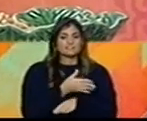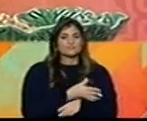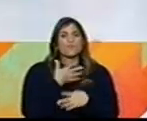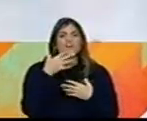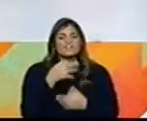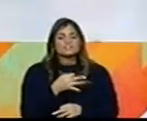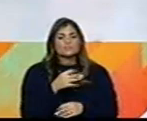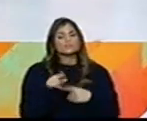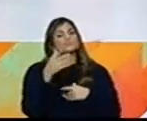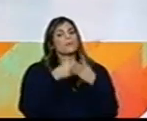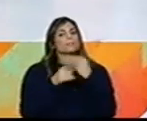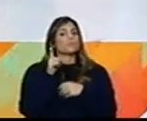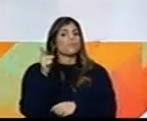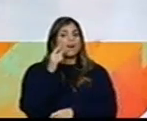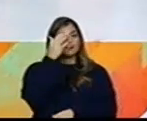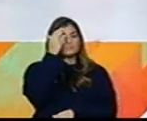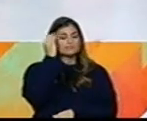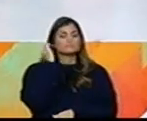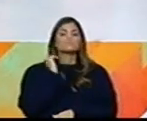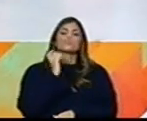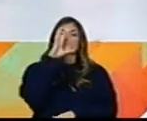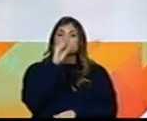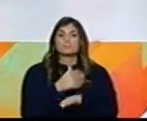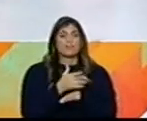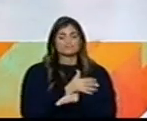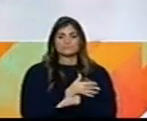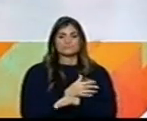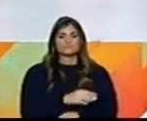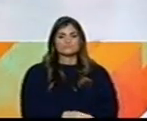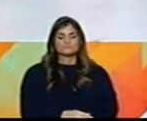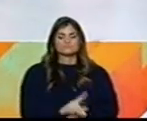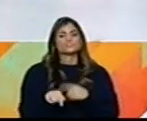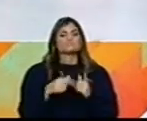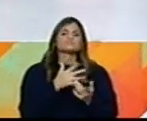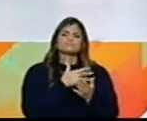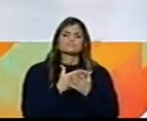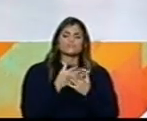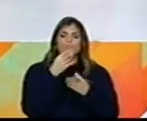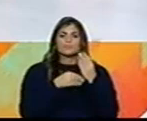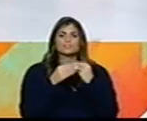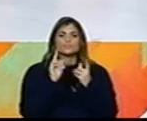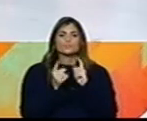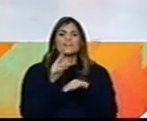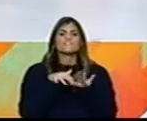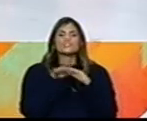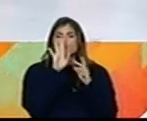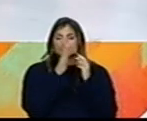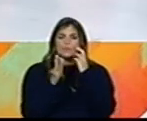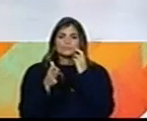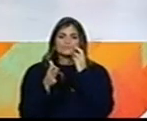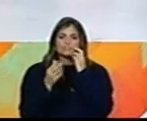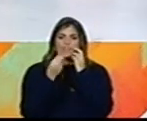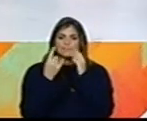foi aprendendo lá, não é? Sim. Não sabia, não é? Foi aprendendo lá. Conforme os anos, foi aprendendo. Então, e o que é que fez aos seus hábitos alimentares